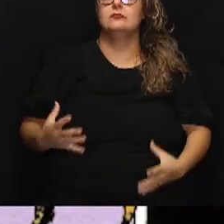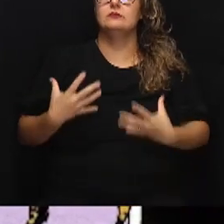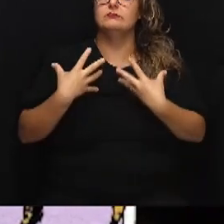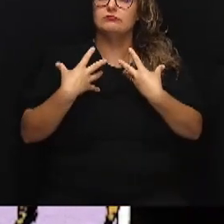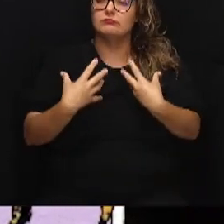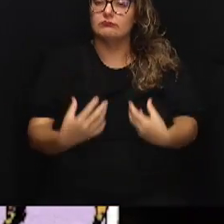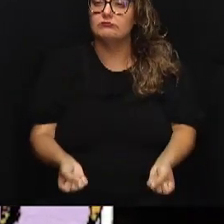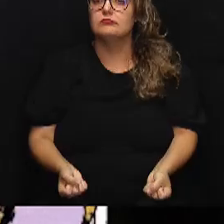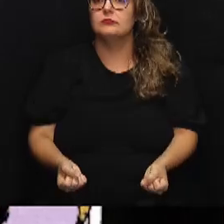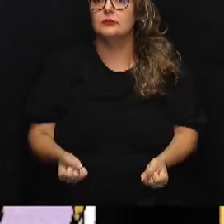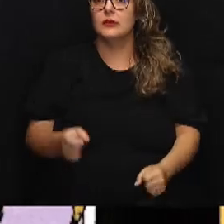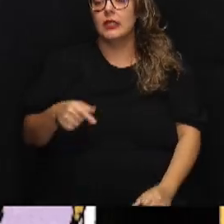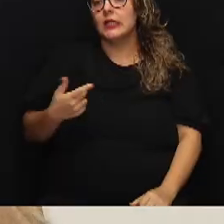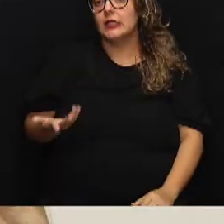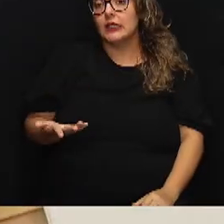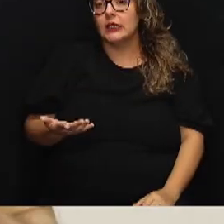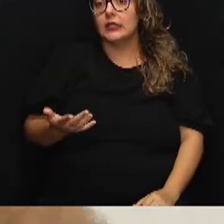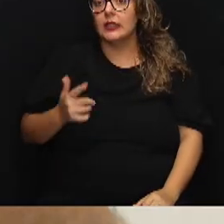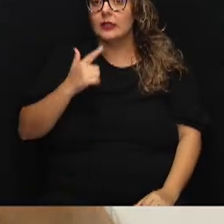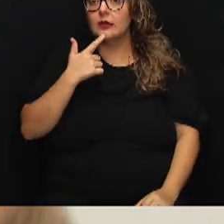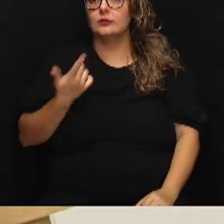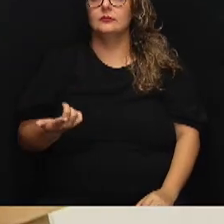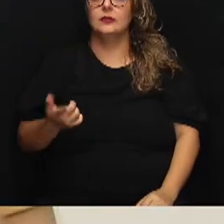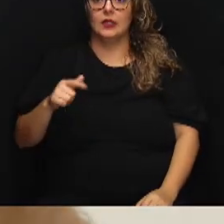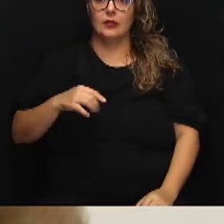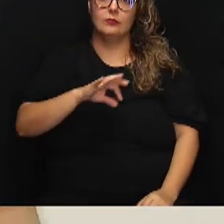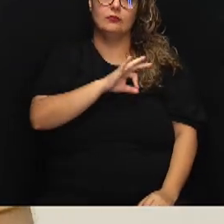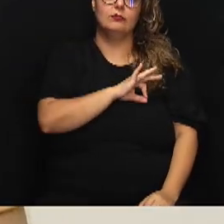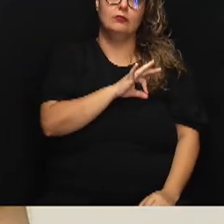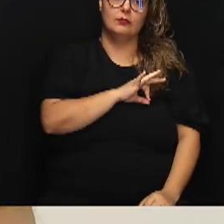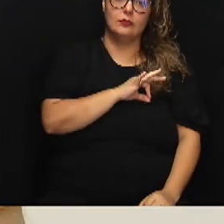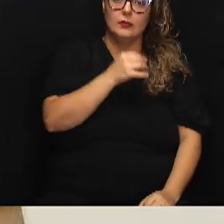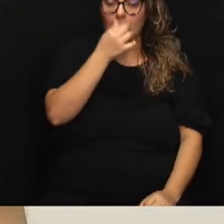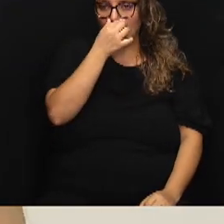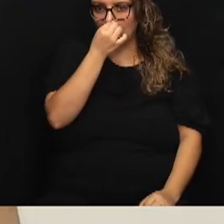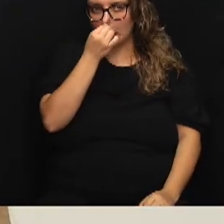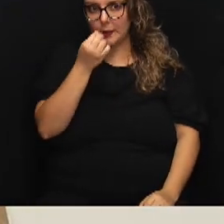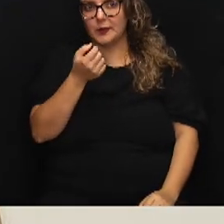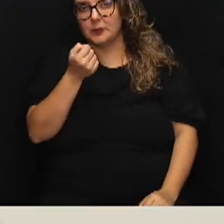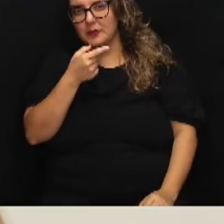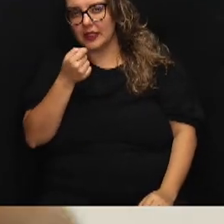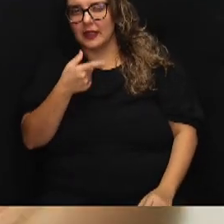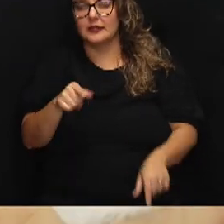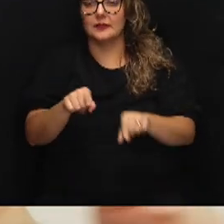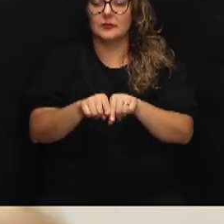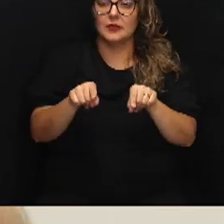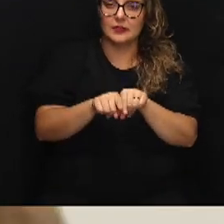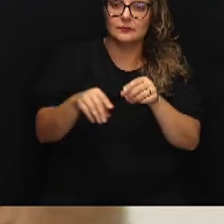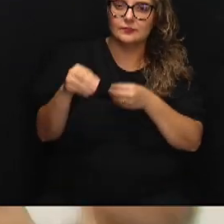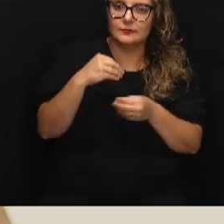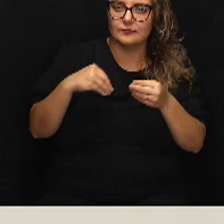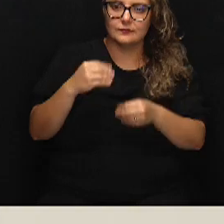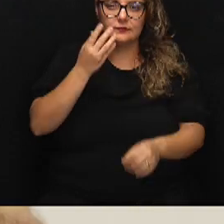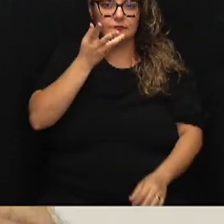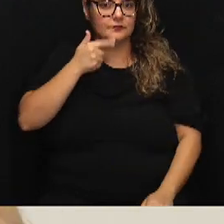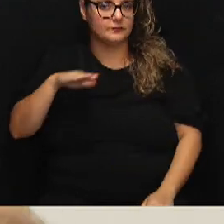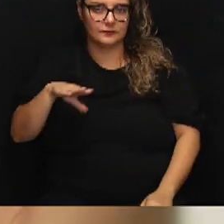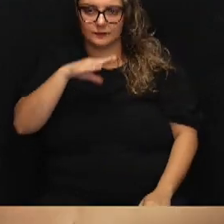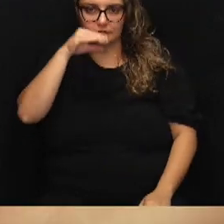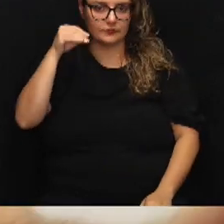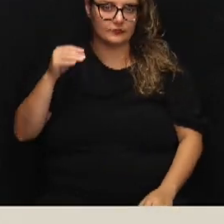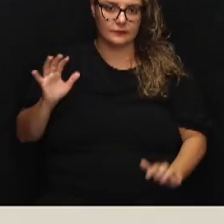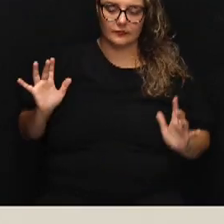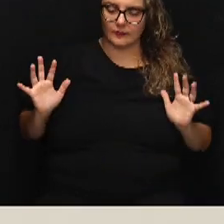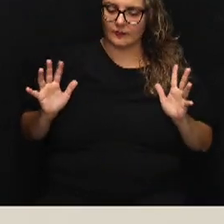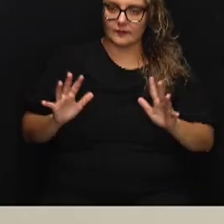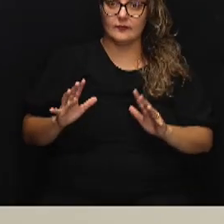comédia, assim, ele é um policial com comédia e tal. Então ele meio que pega a criança, adolescente, vai pegando